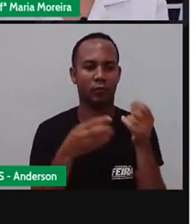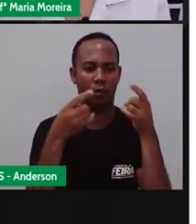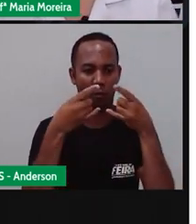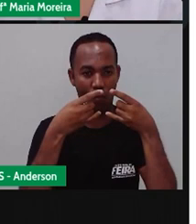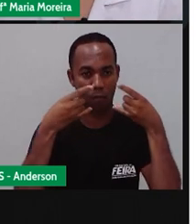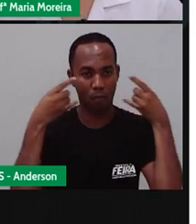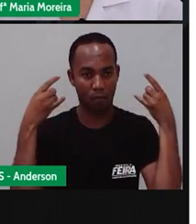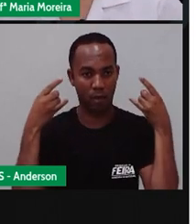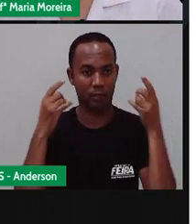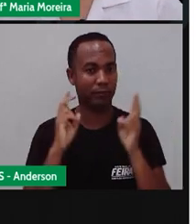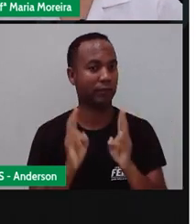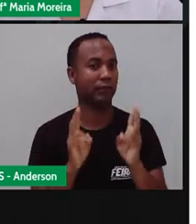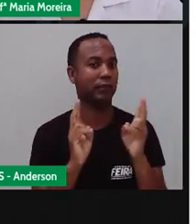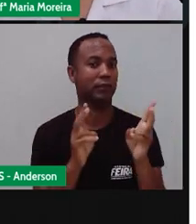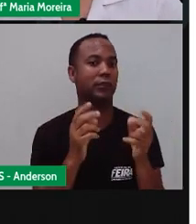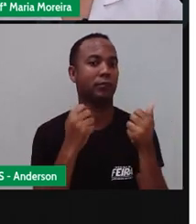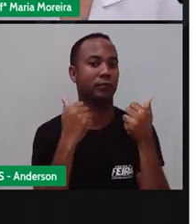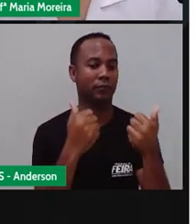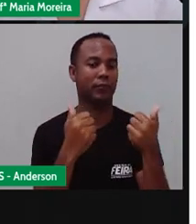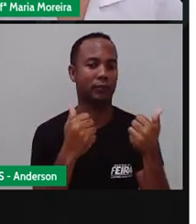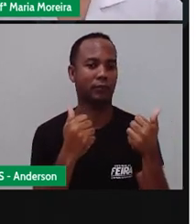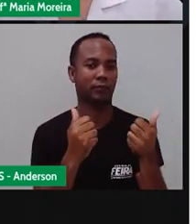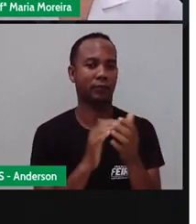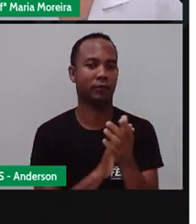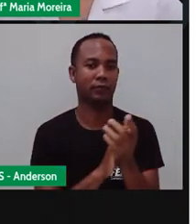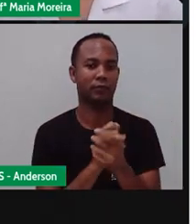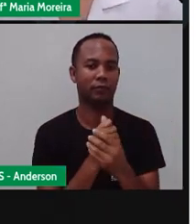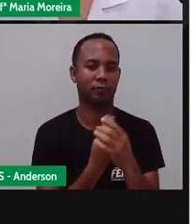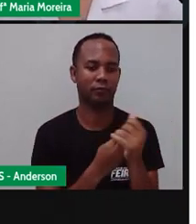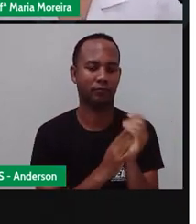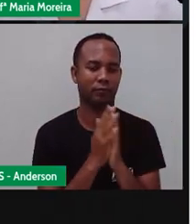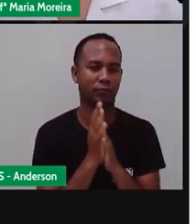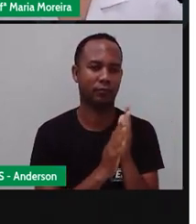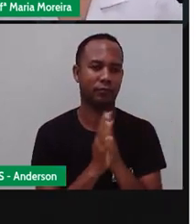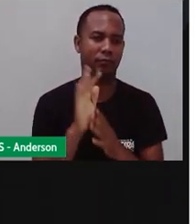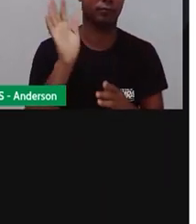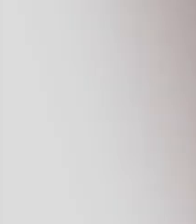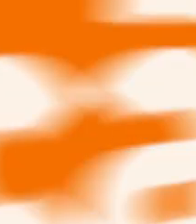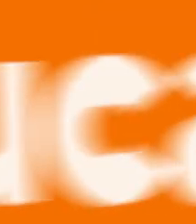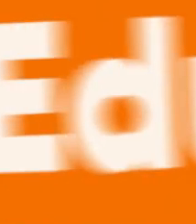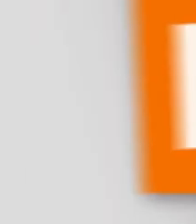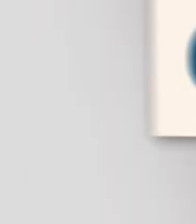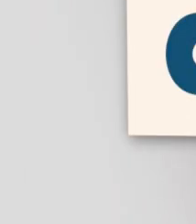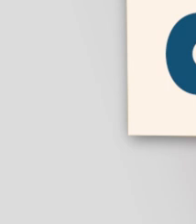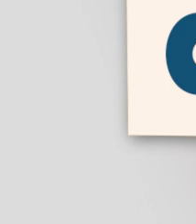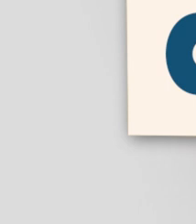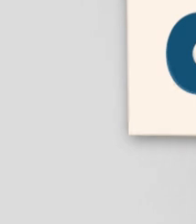que em breve a gente possa se encontrar mais uma vez. Um beijo para vocês!